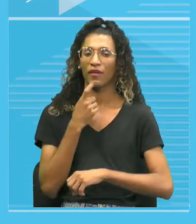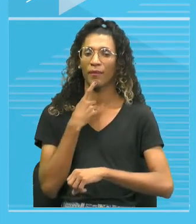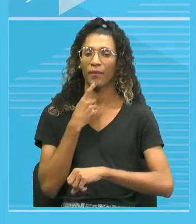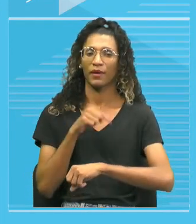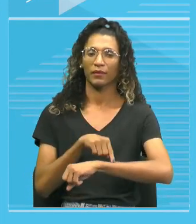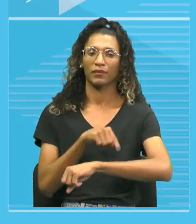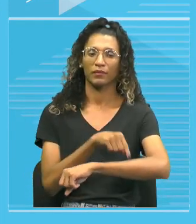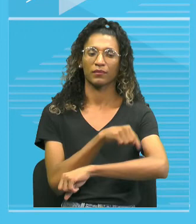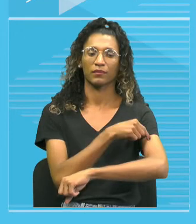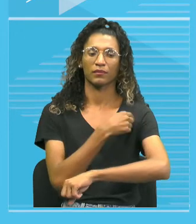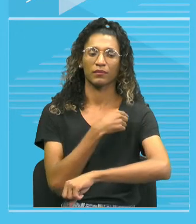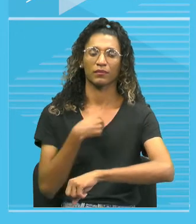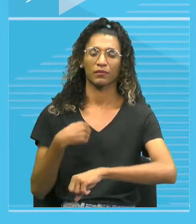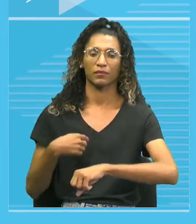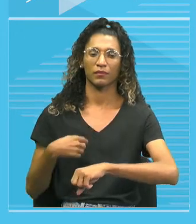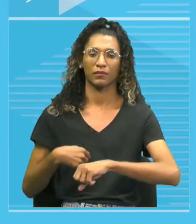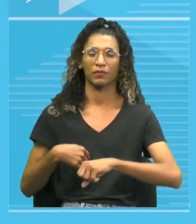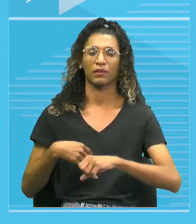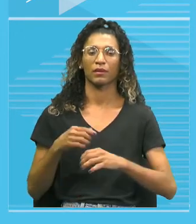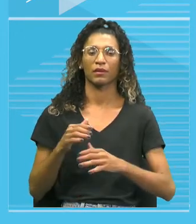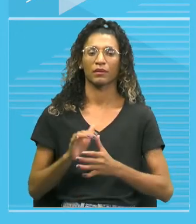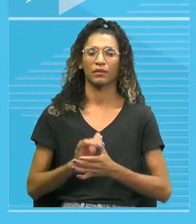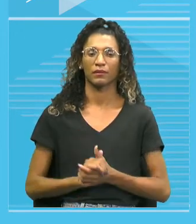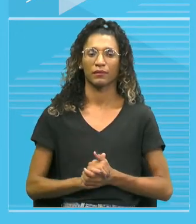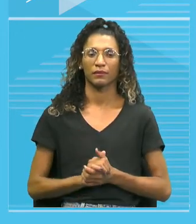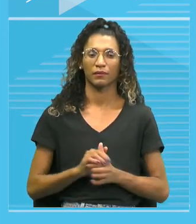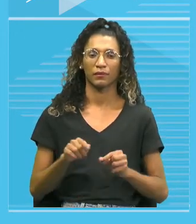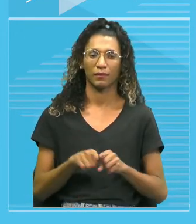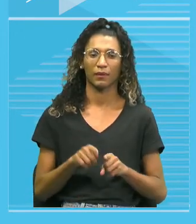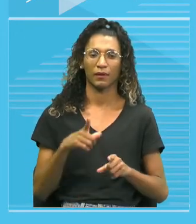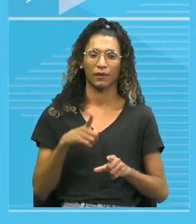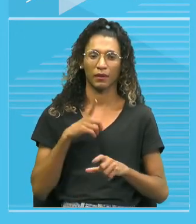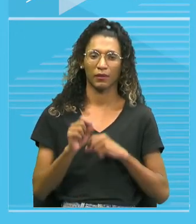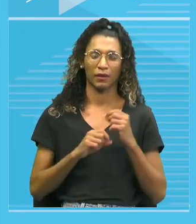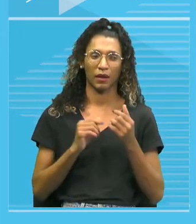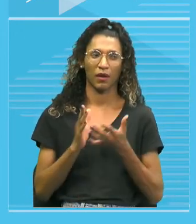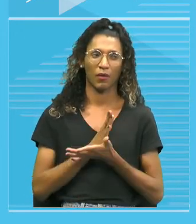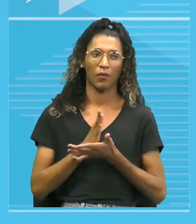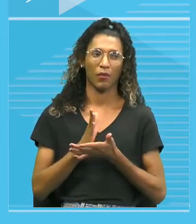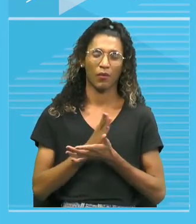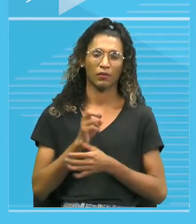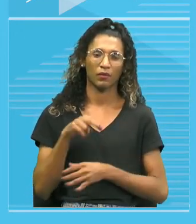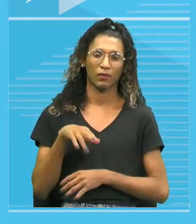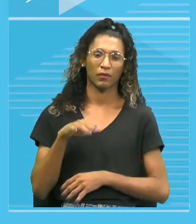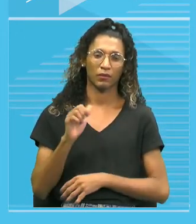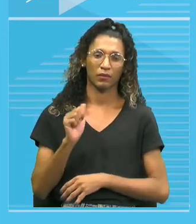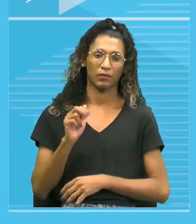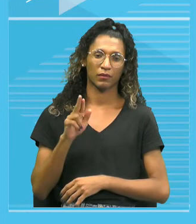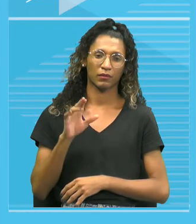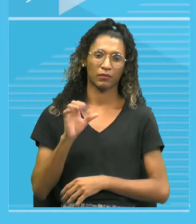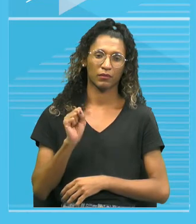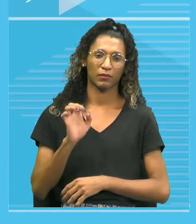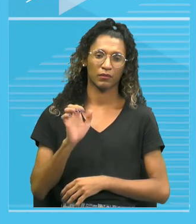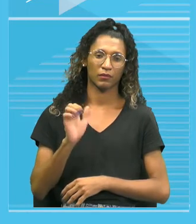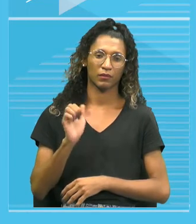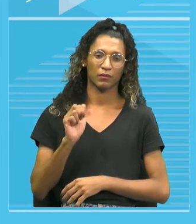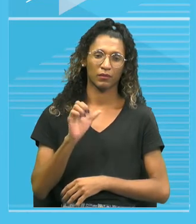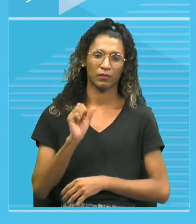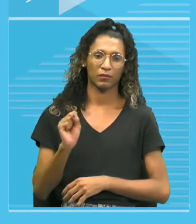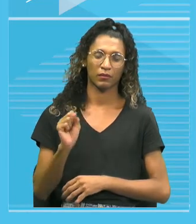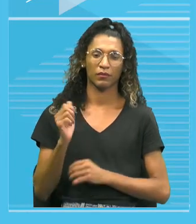a anorexia. O indivíduo tem náuseas que podem causar